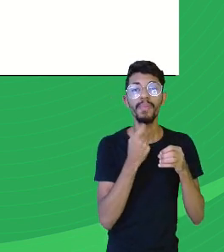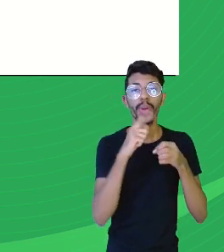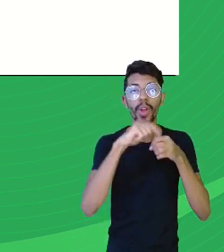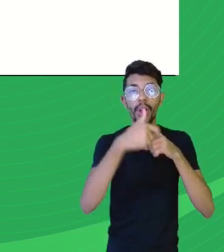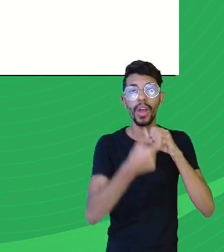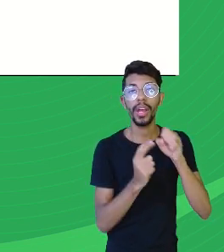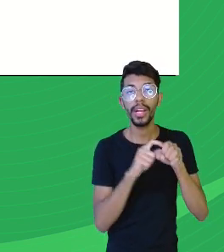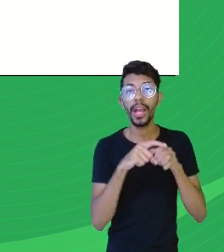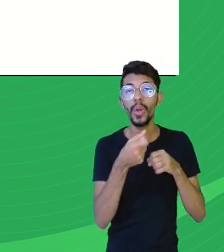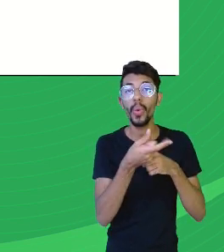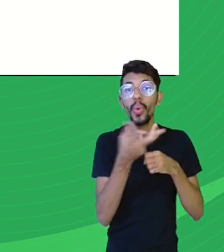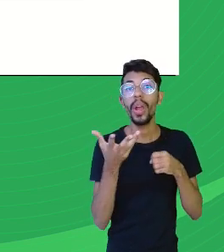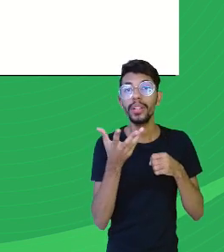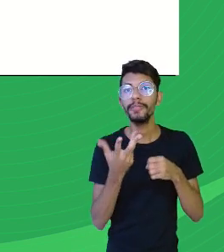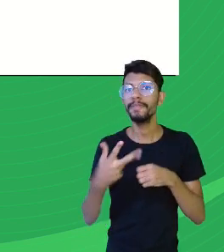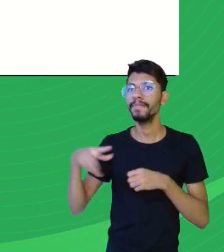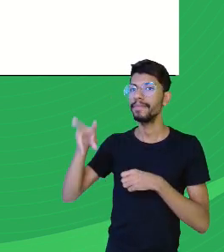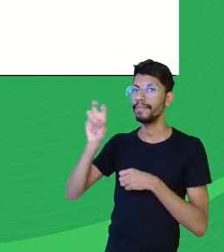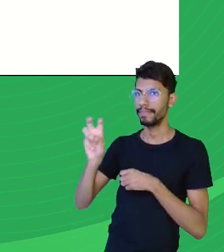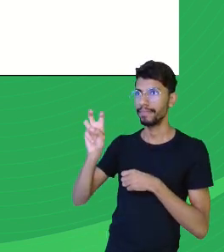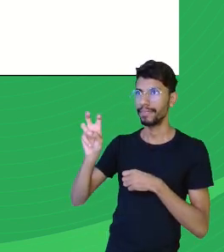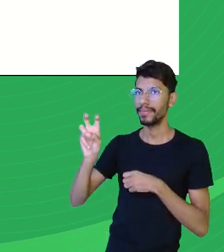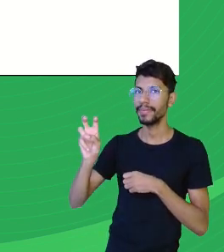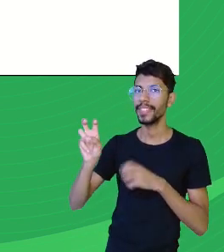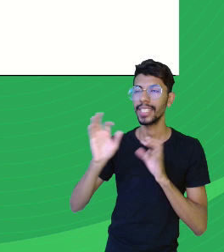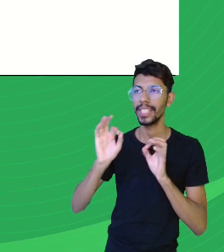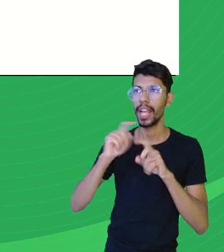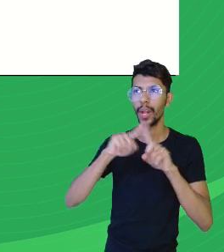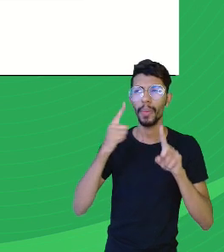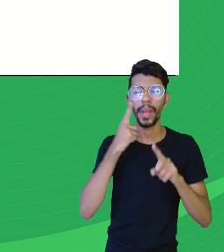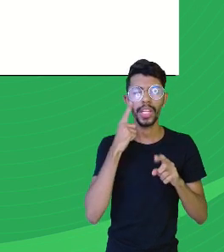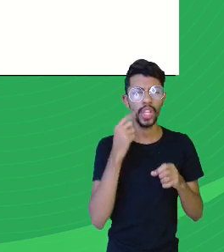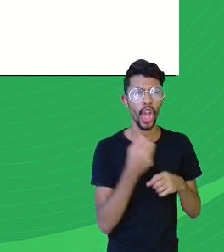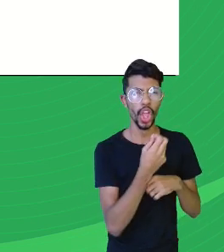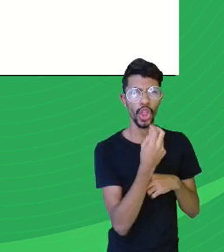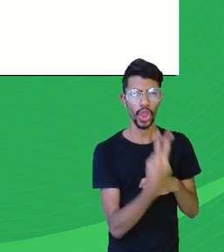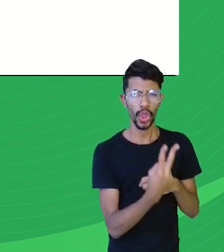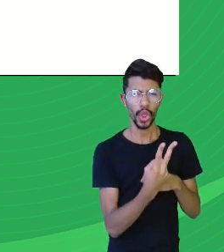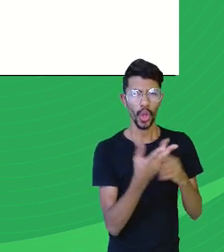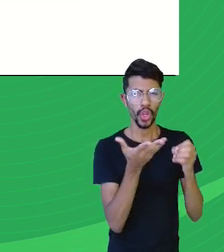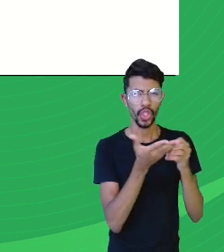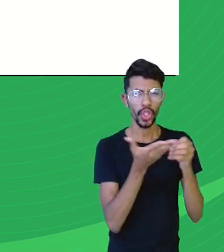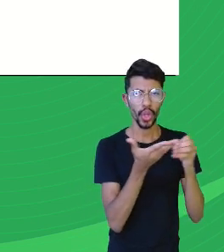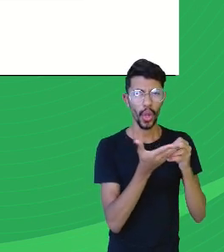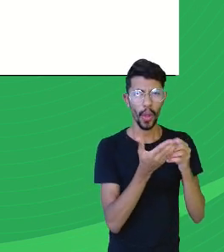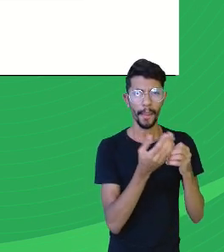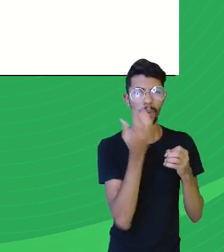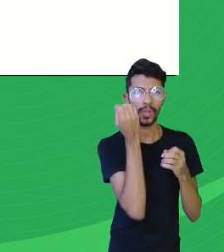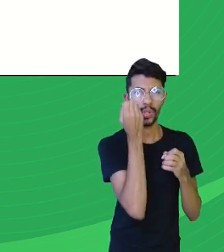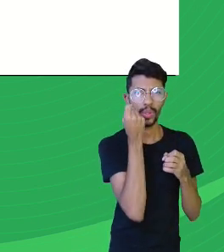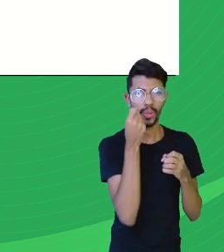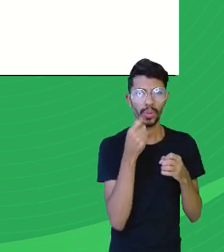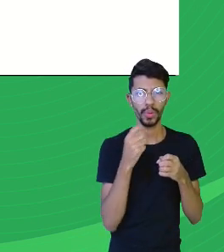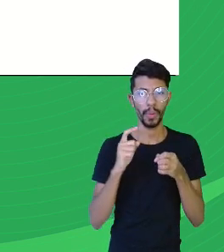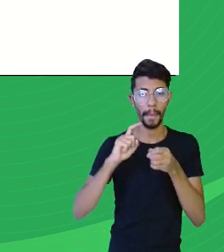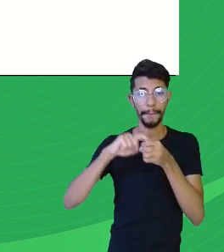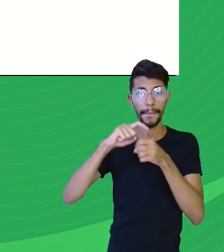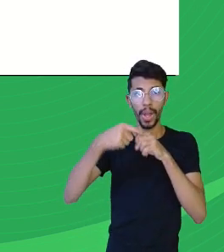5. Agora pensa aí. Para 2 copos de suco, quantos morangos ela irá